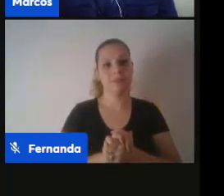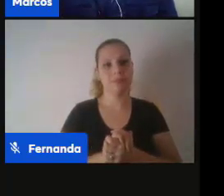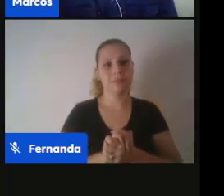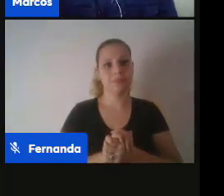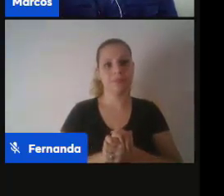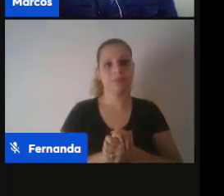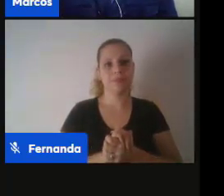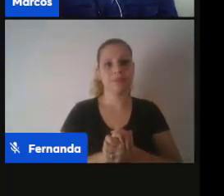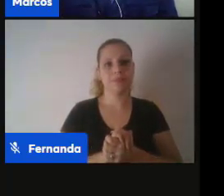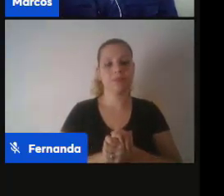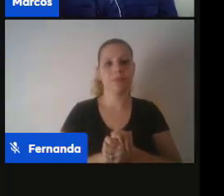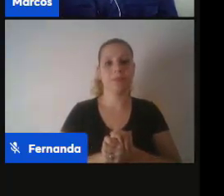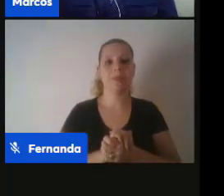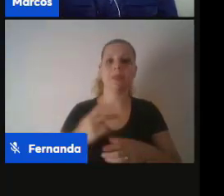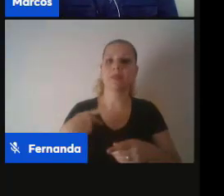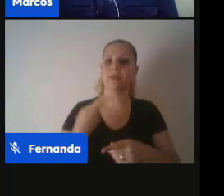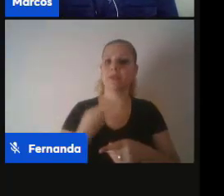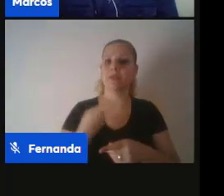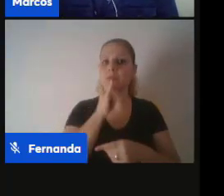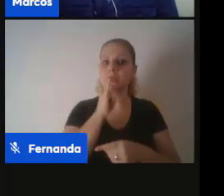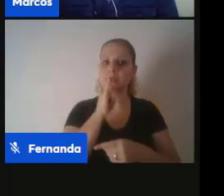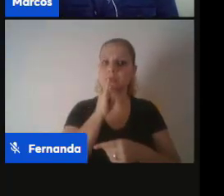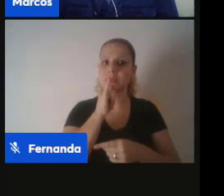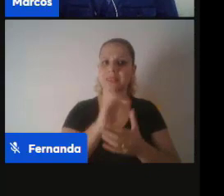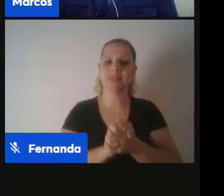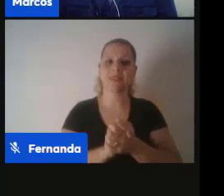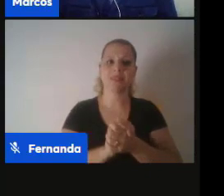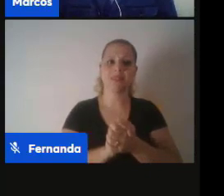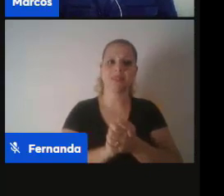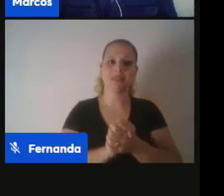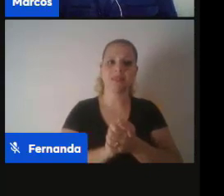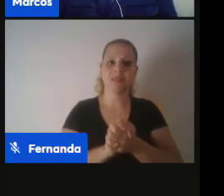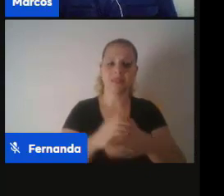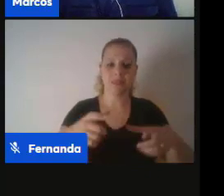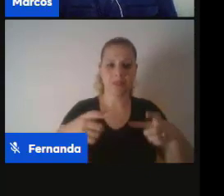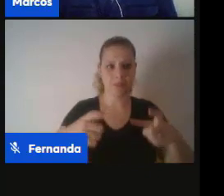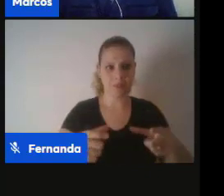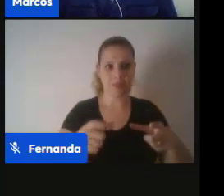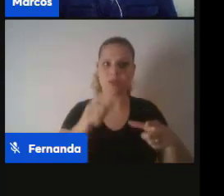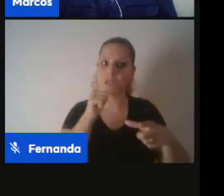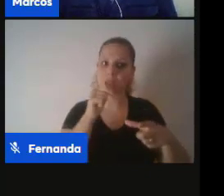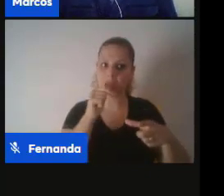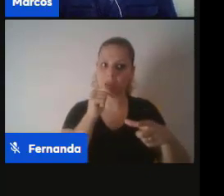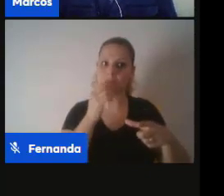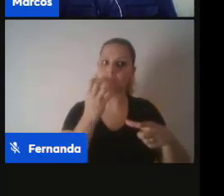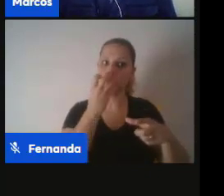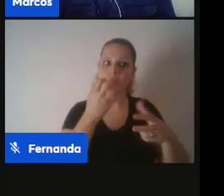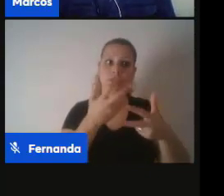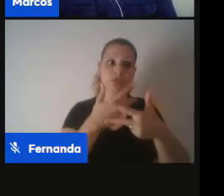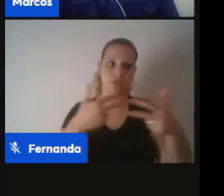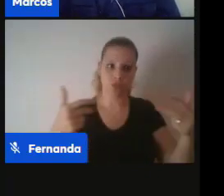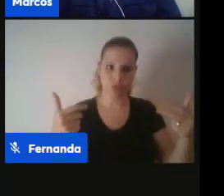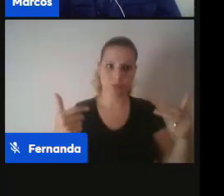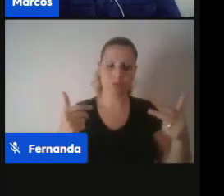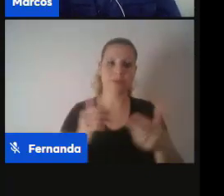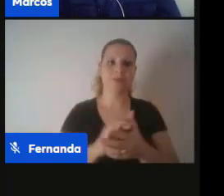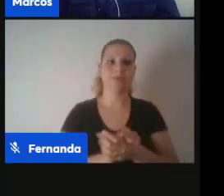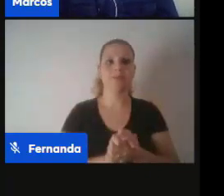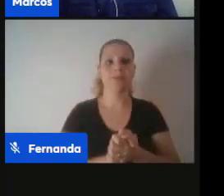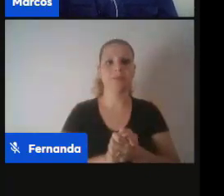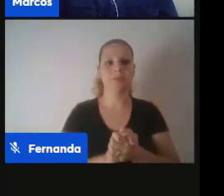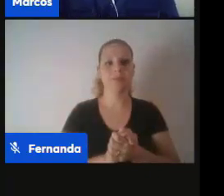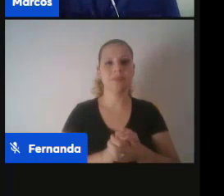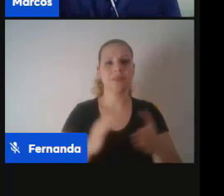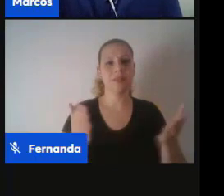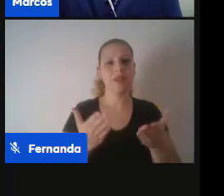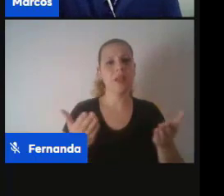Nós colocamos aqui um exemplo, o bebedouro de animais. Tá? No nosso último levantamento de índice, agora que o nosso agente